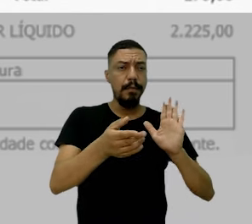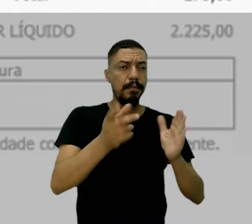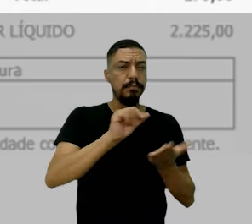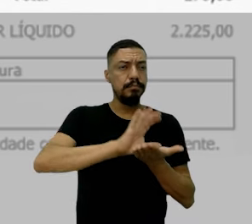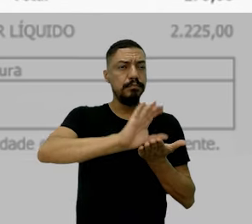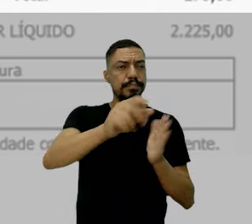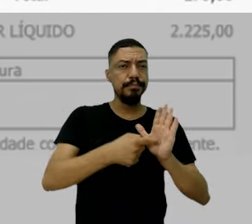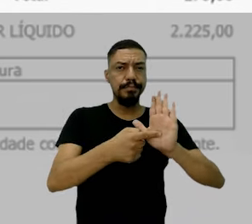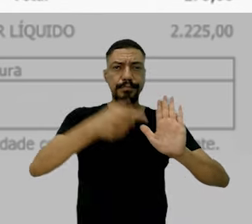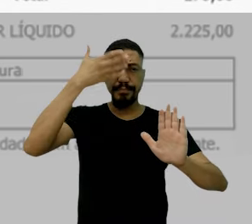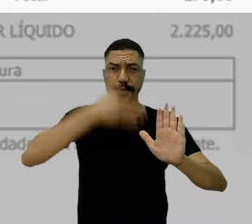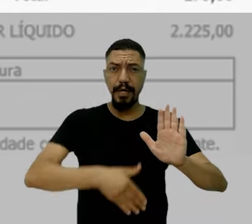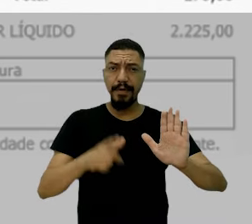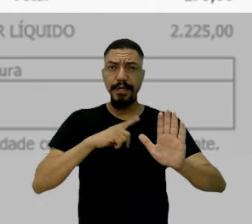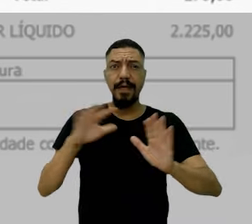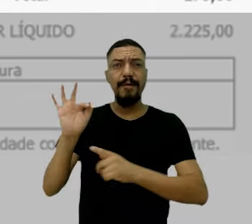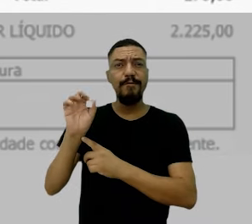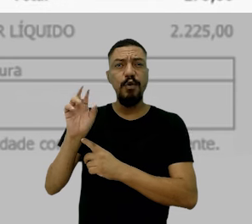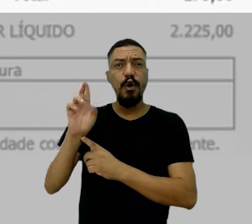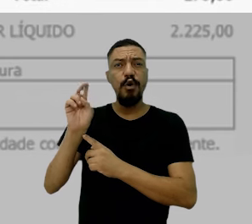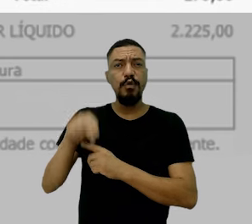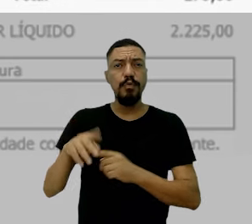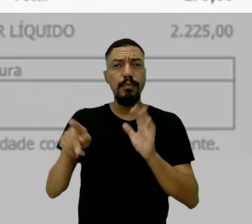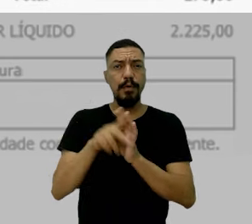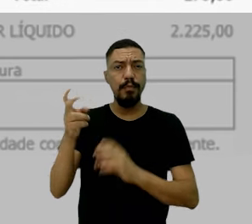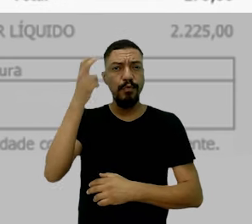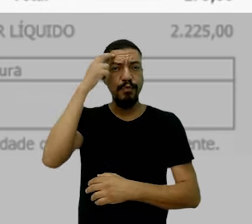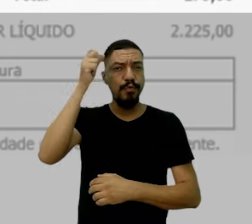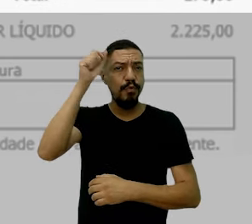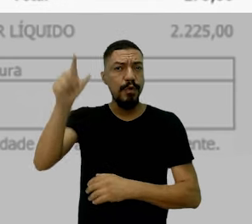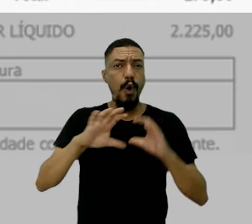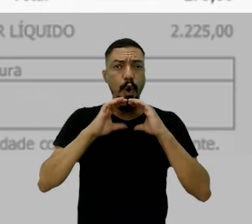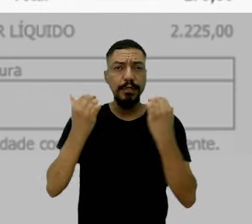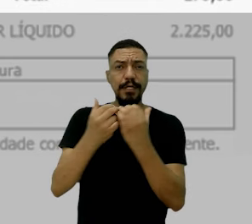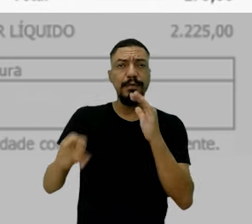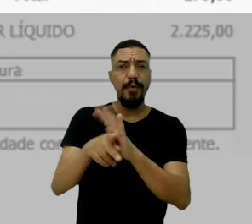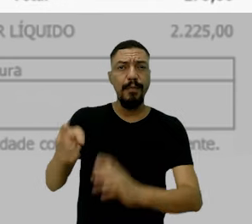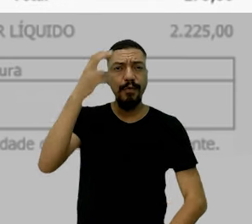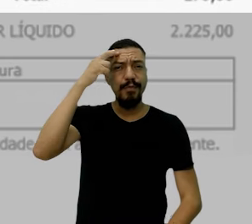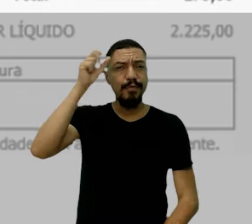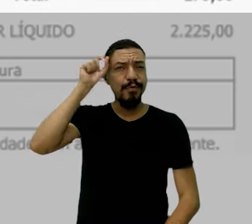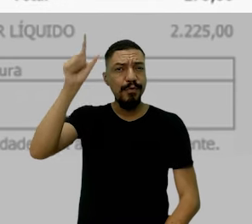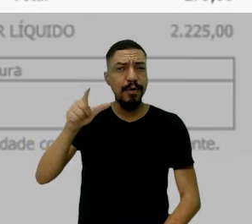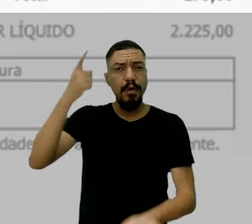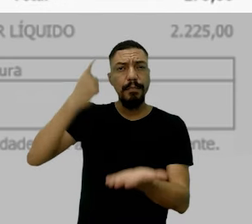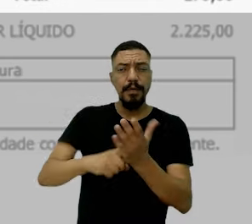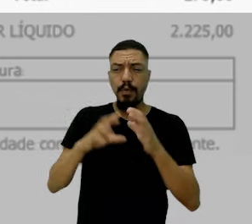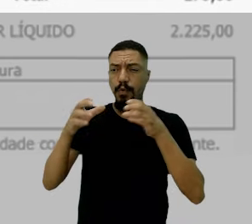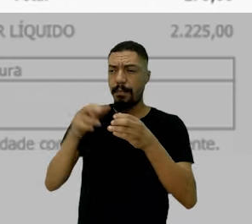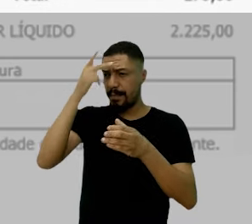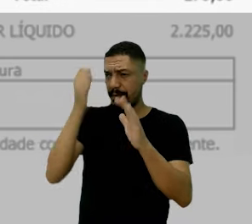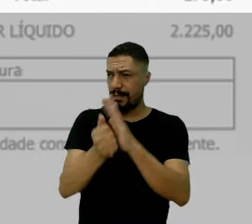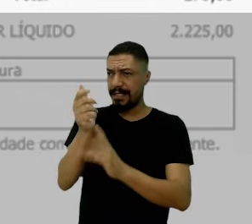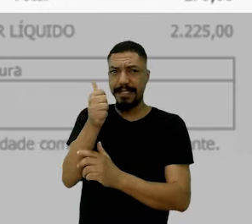de contas que eu dei, vocês têm o Fórum de Cultura, tem o Conselho de Cultura. Juntem-se, um grupo